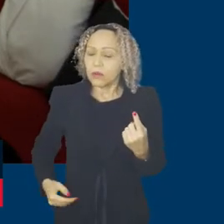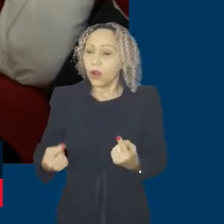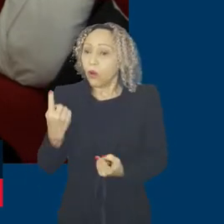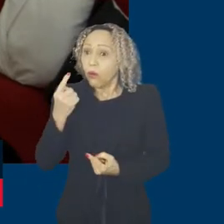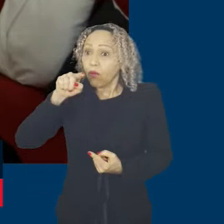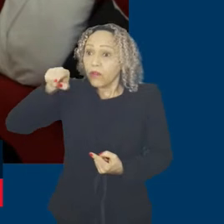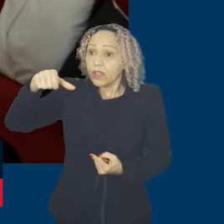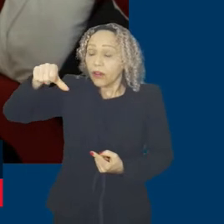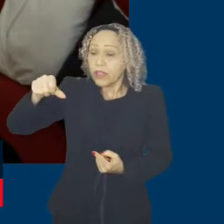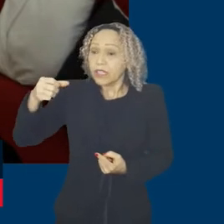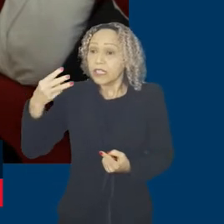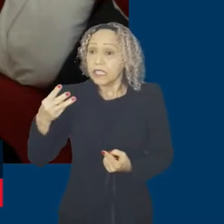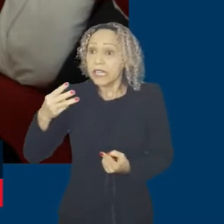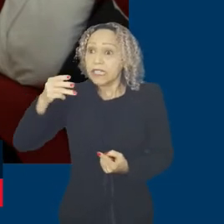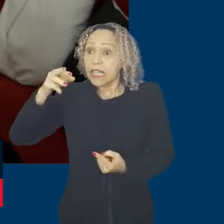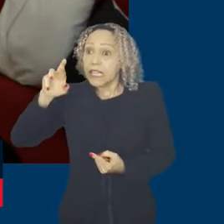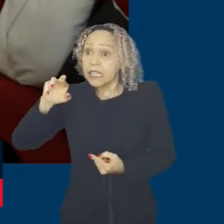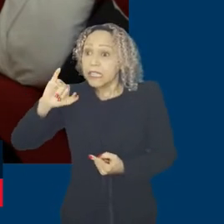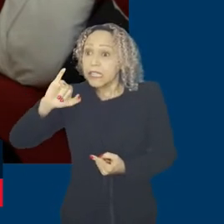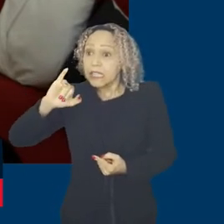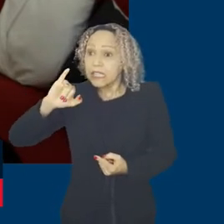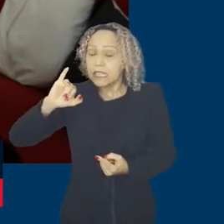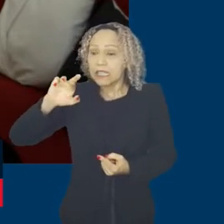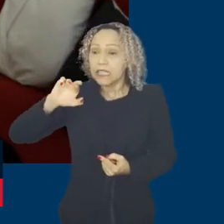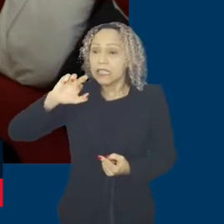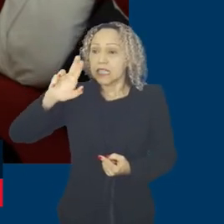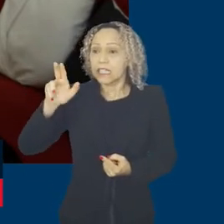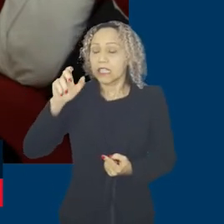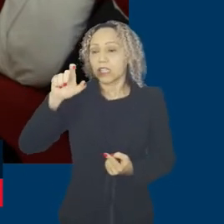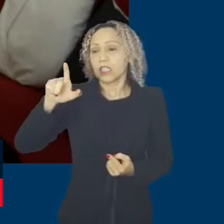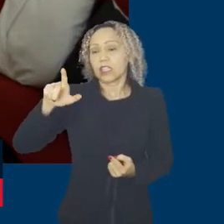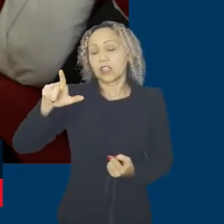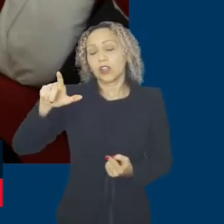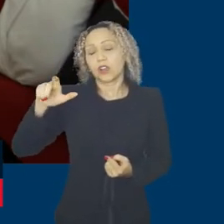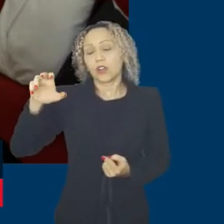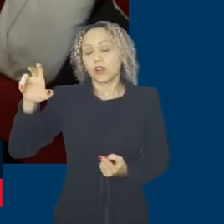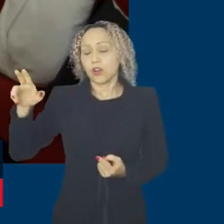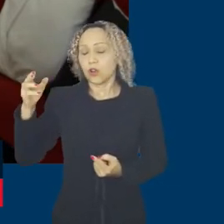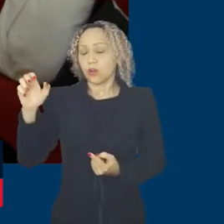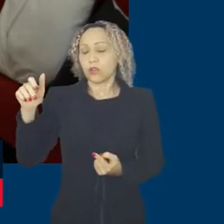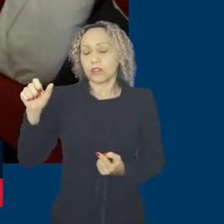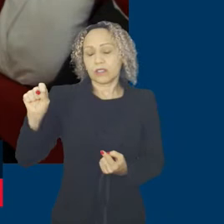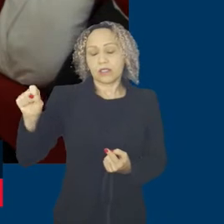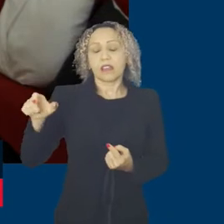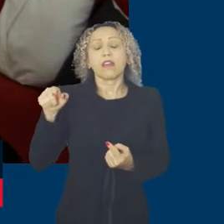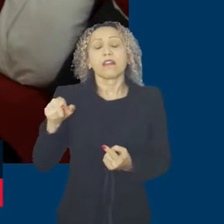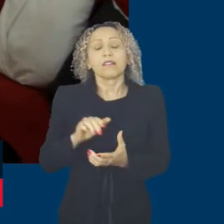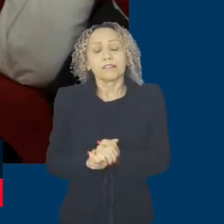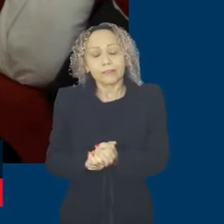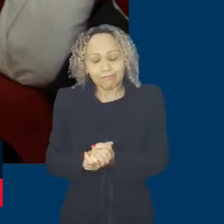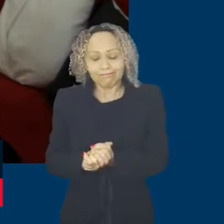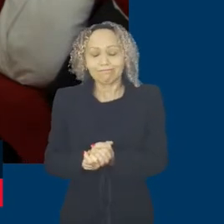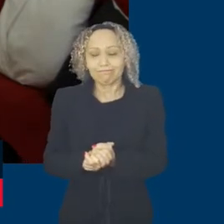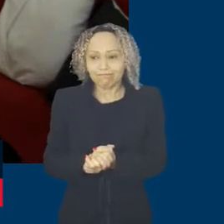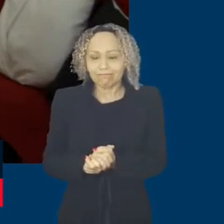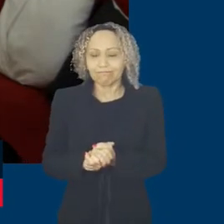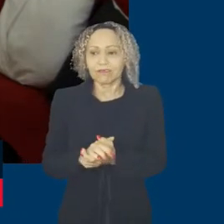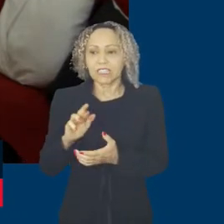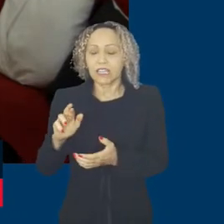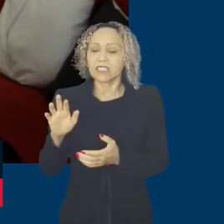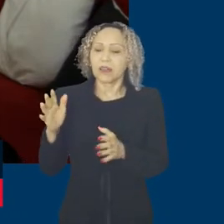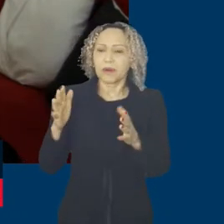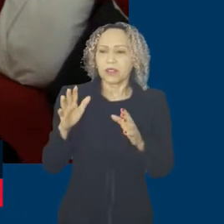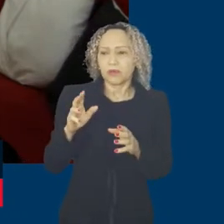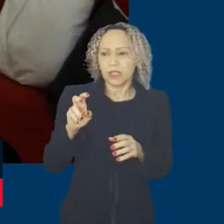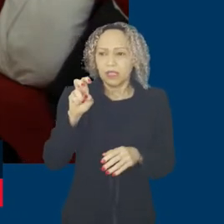reais com juros e amortizações da dívida de um total ali de 3,8 trilhões executados. Isso dá mais ou menos aí 50%